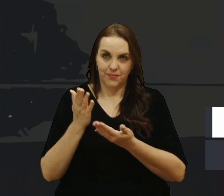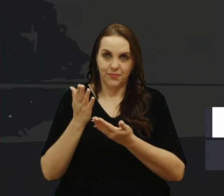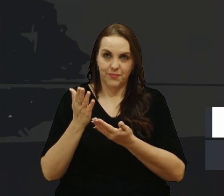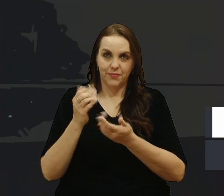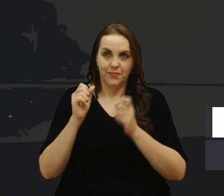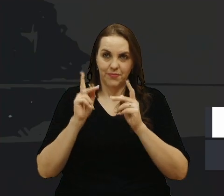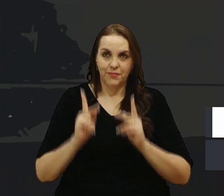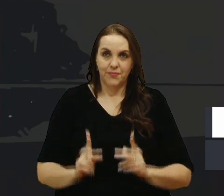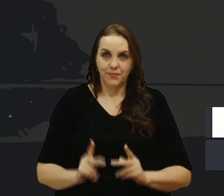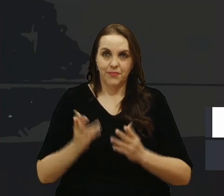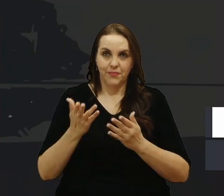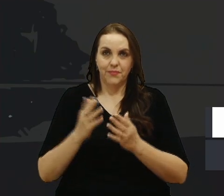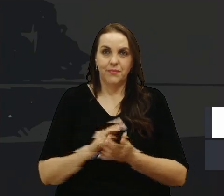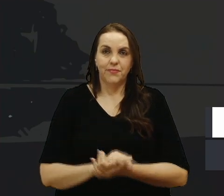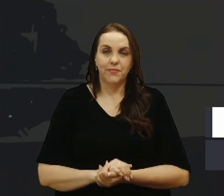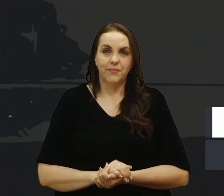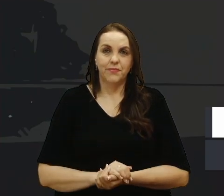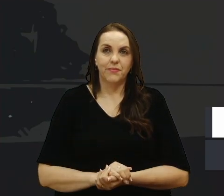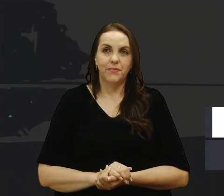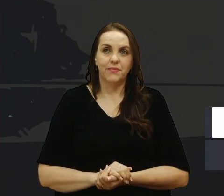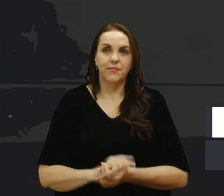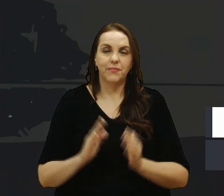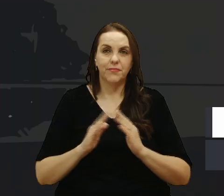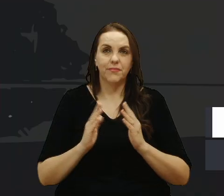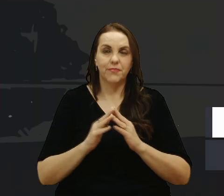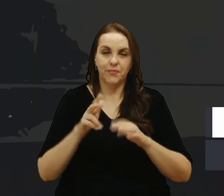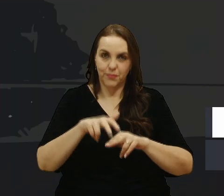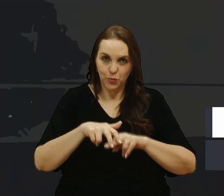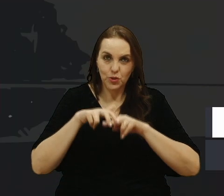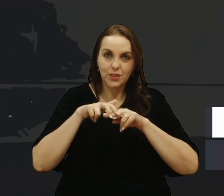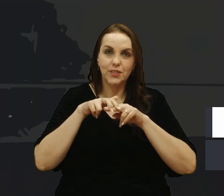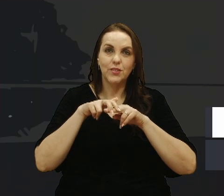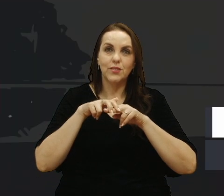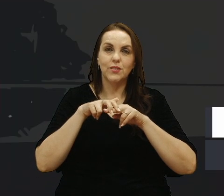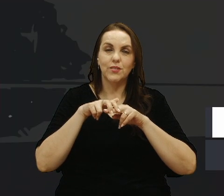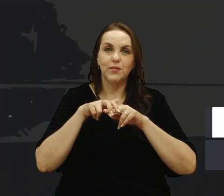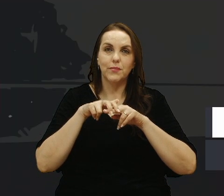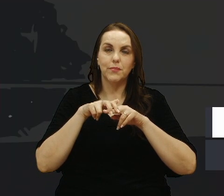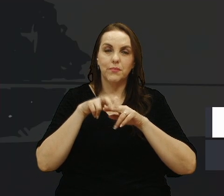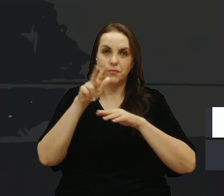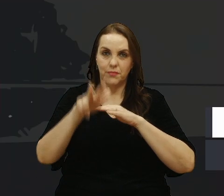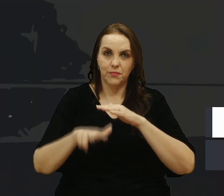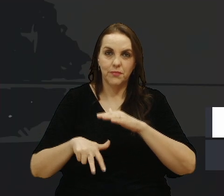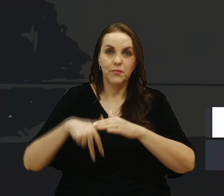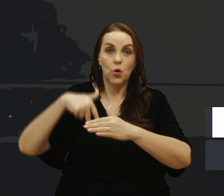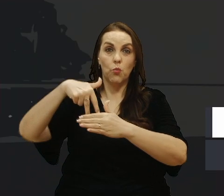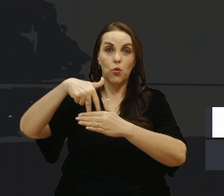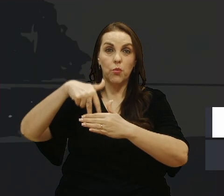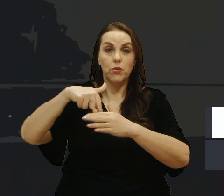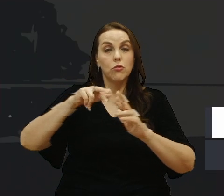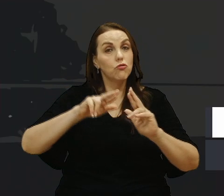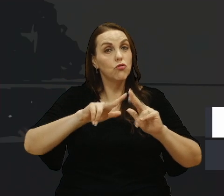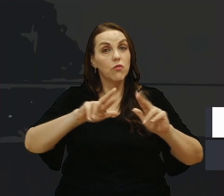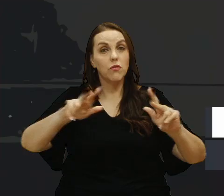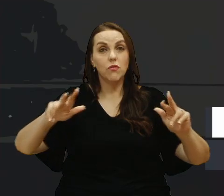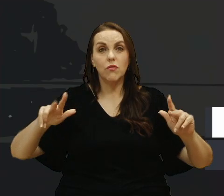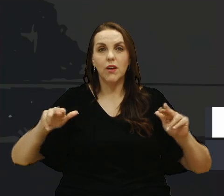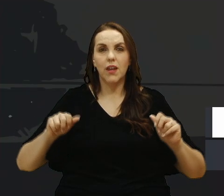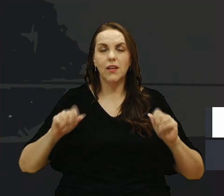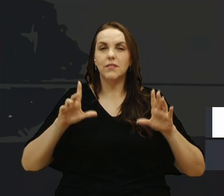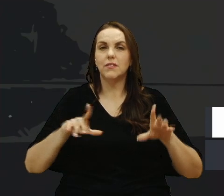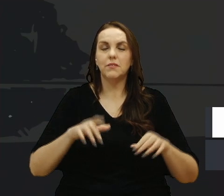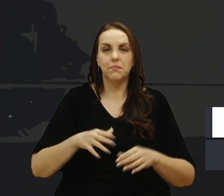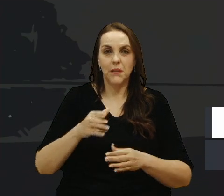casa. Então, por isso levaremos um púlpito para diferentes pontos da cidade, criando um espaço aberto